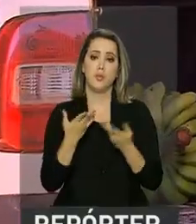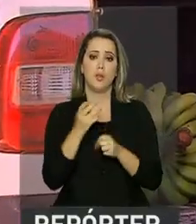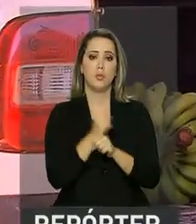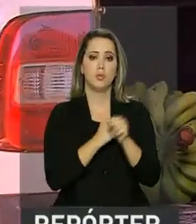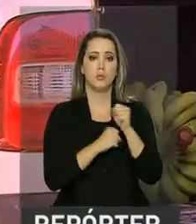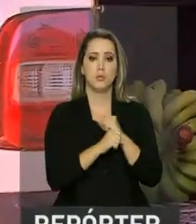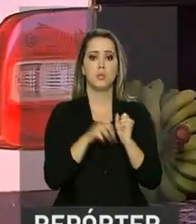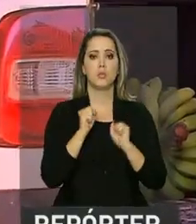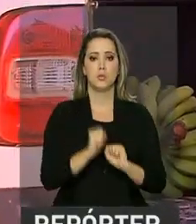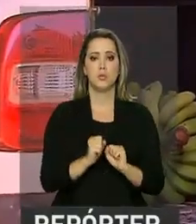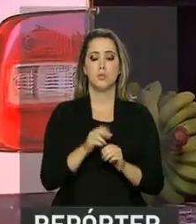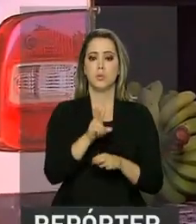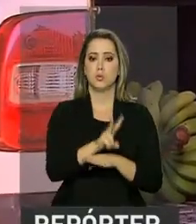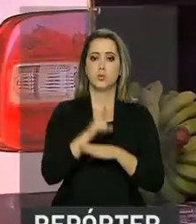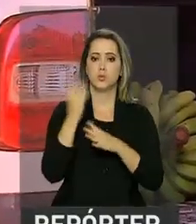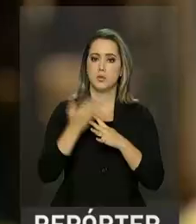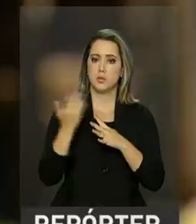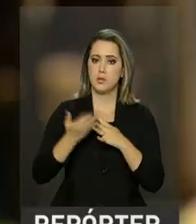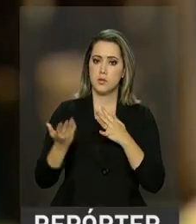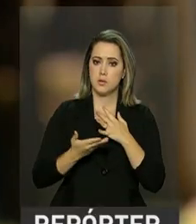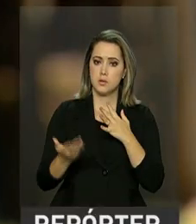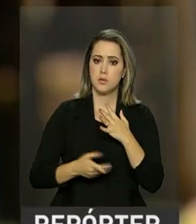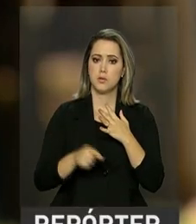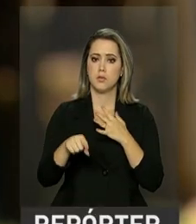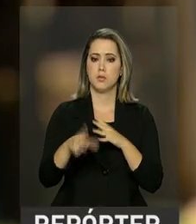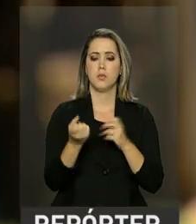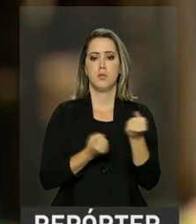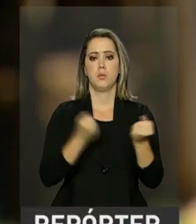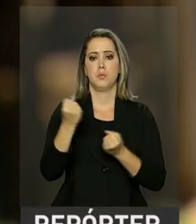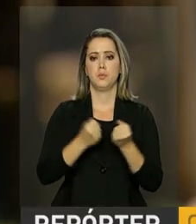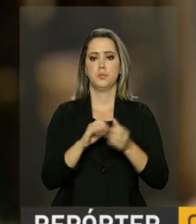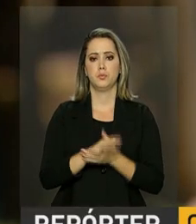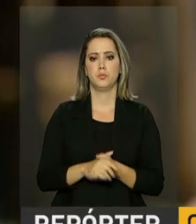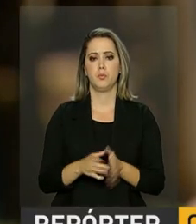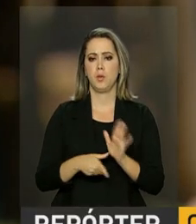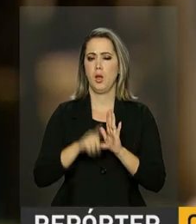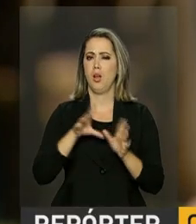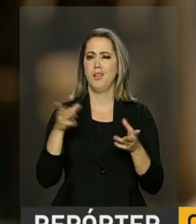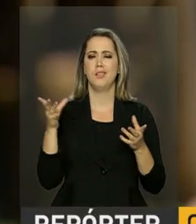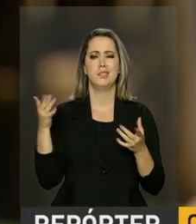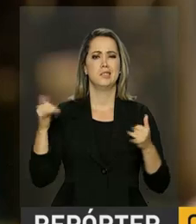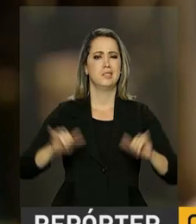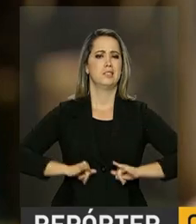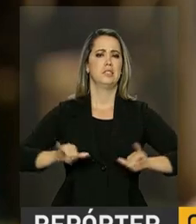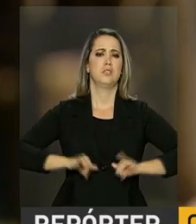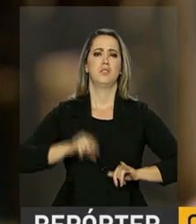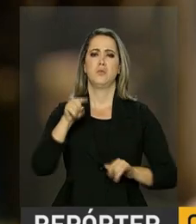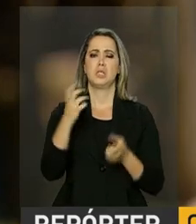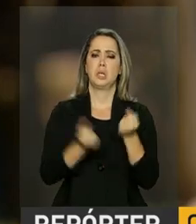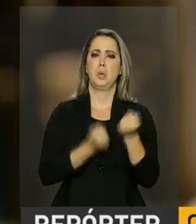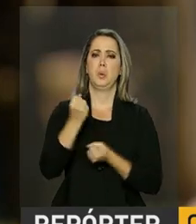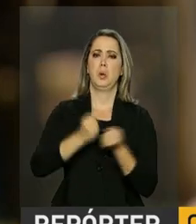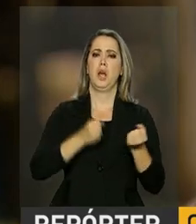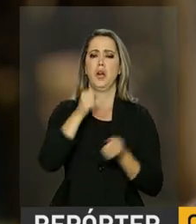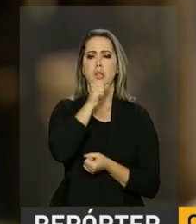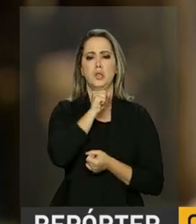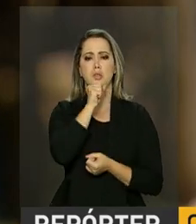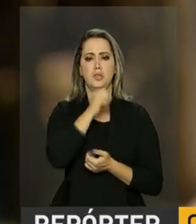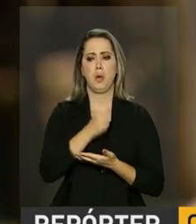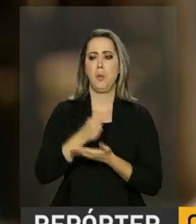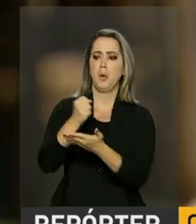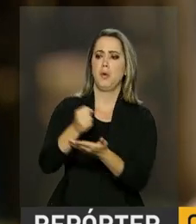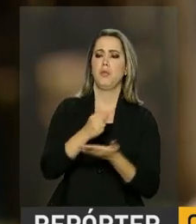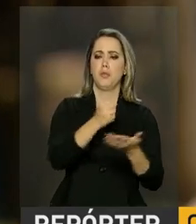esta caminhonete e tudo mudou aquele velho a entregar sua